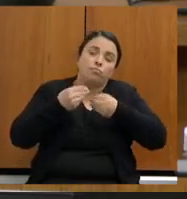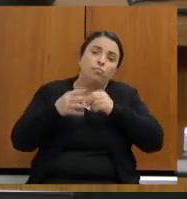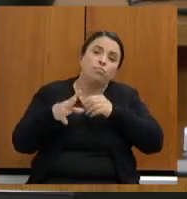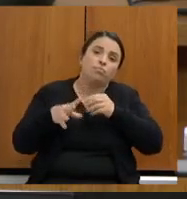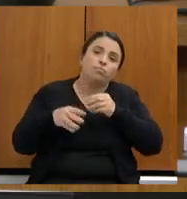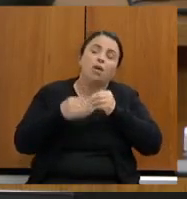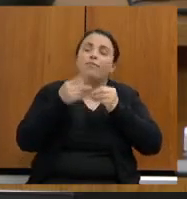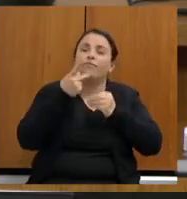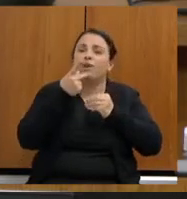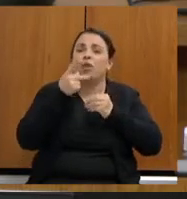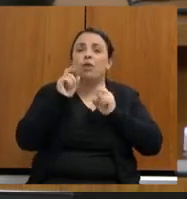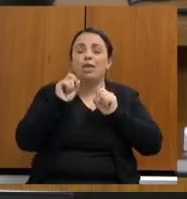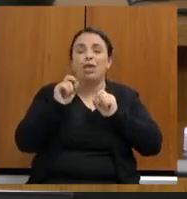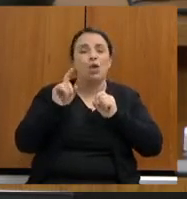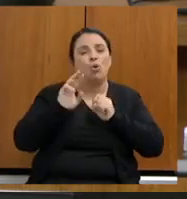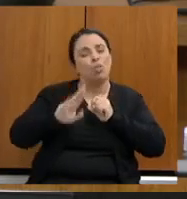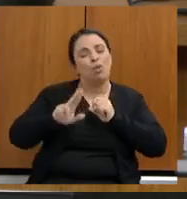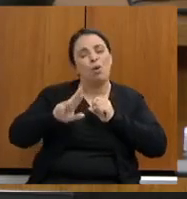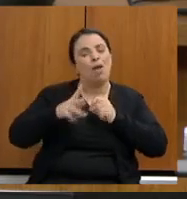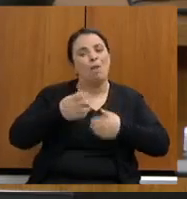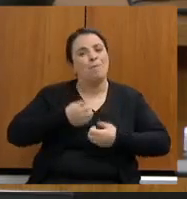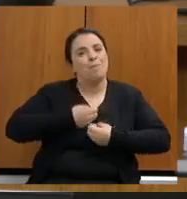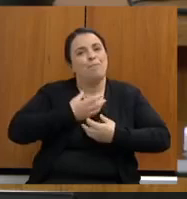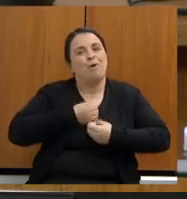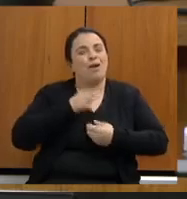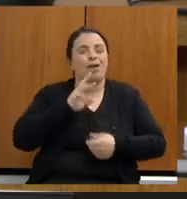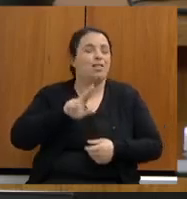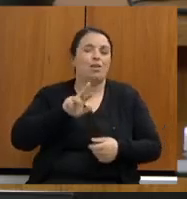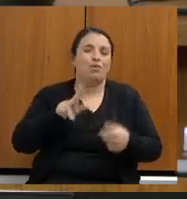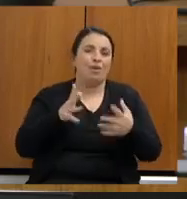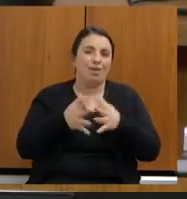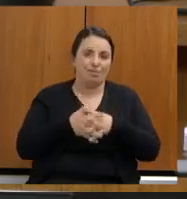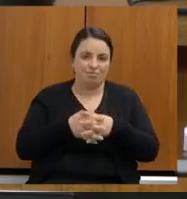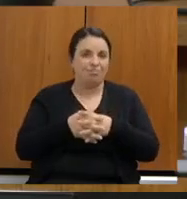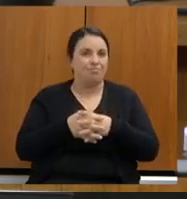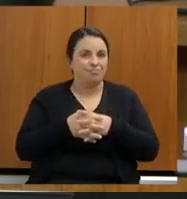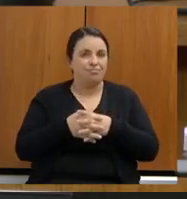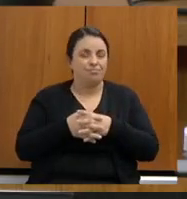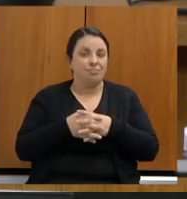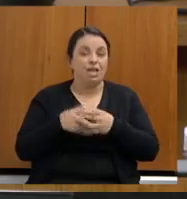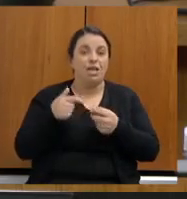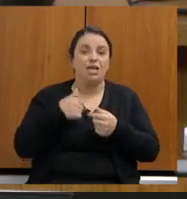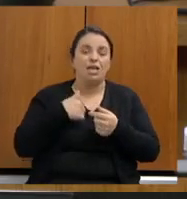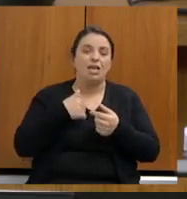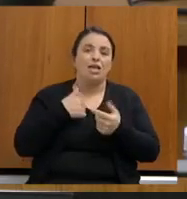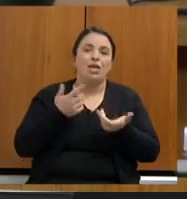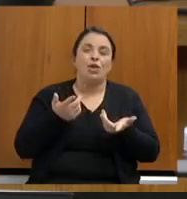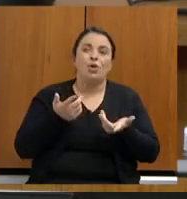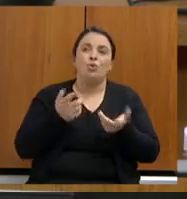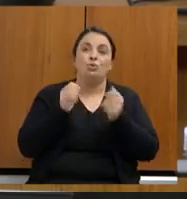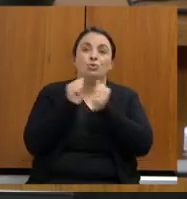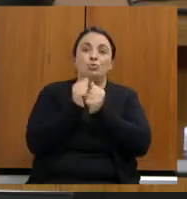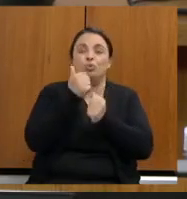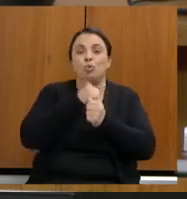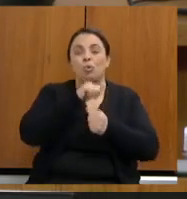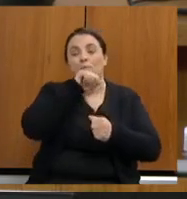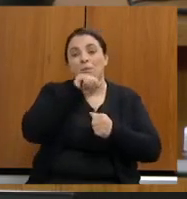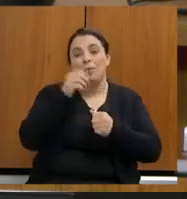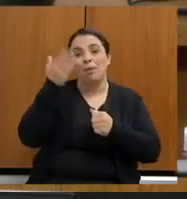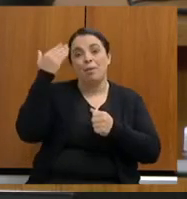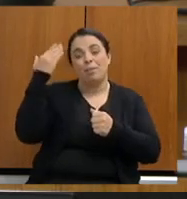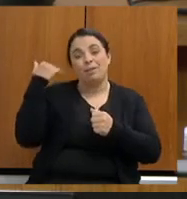os poetas né juntava com minha mãe a as barras